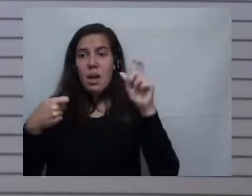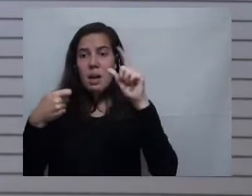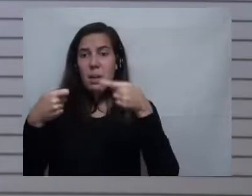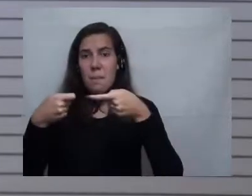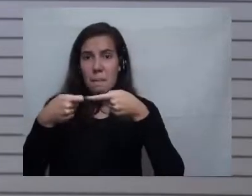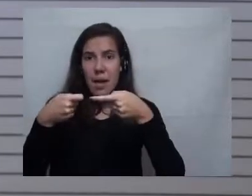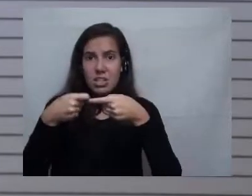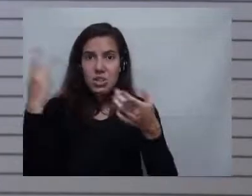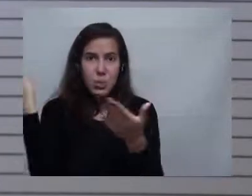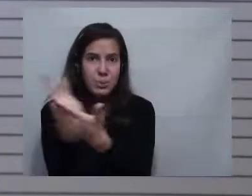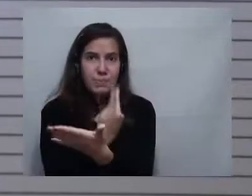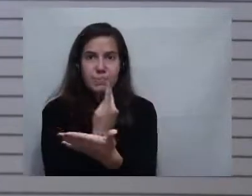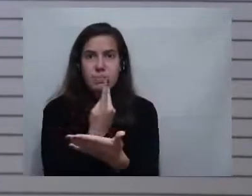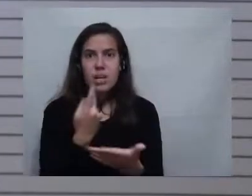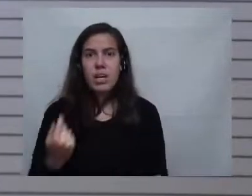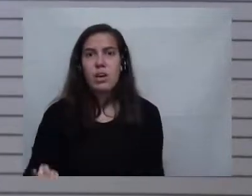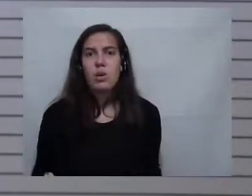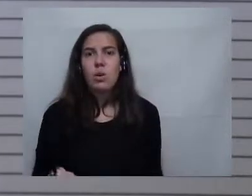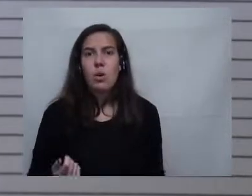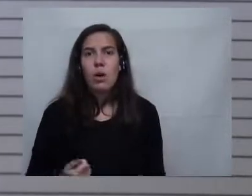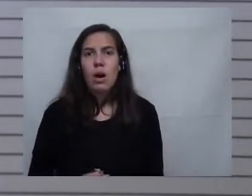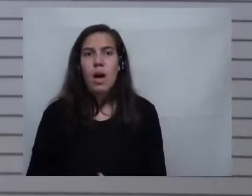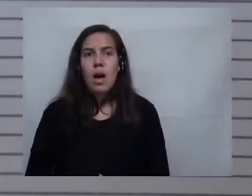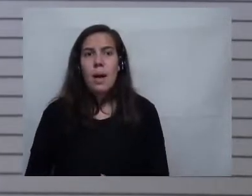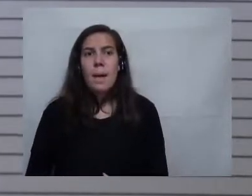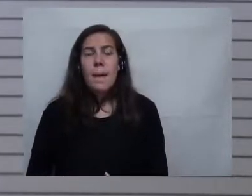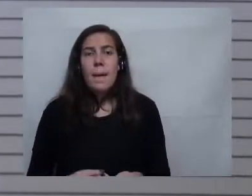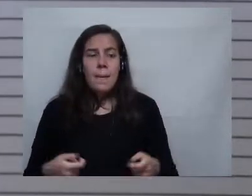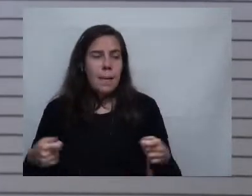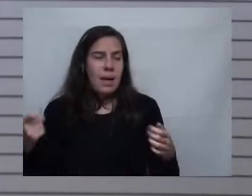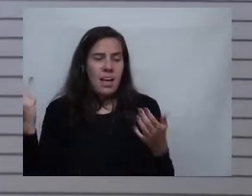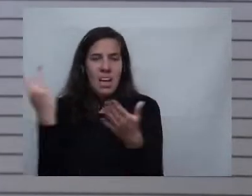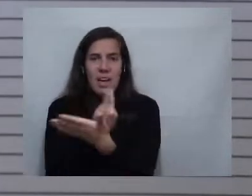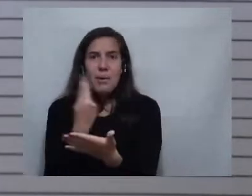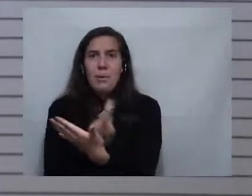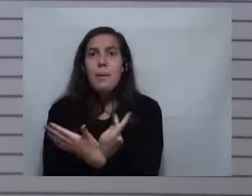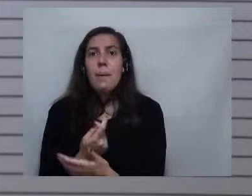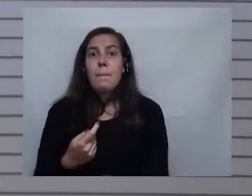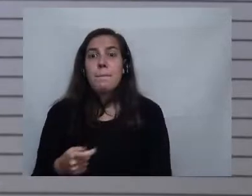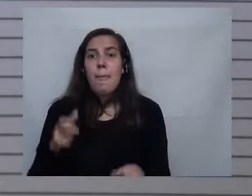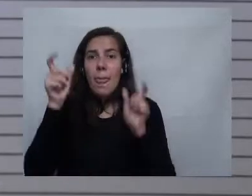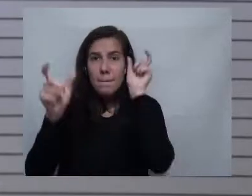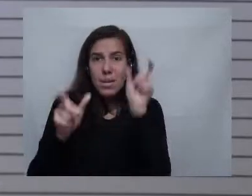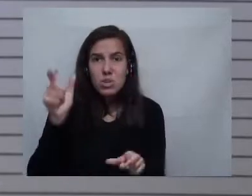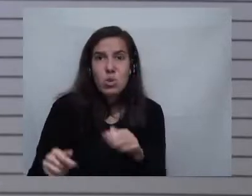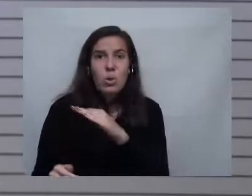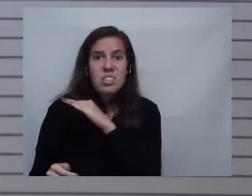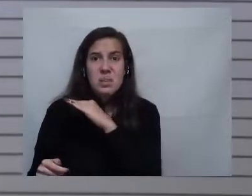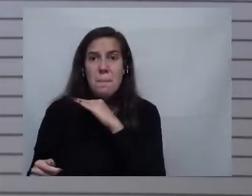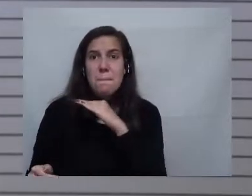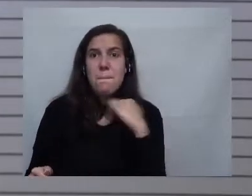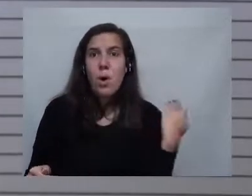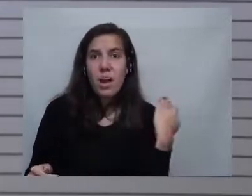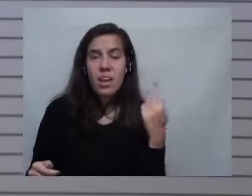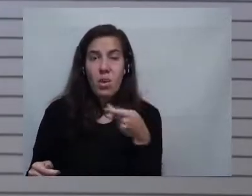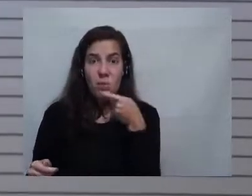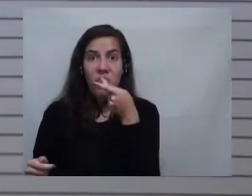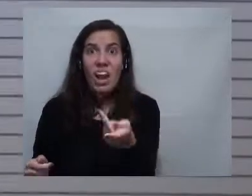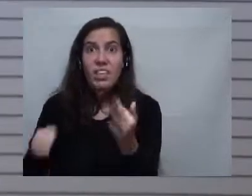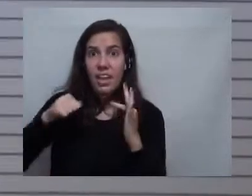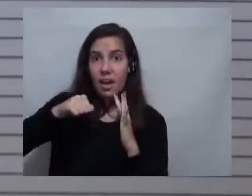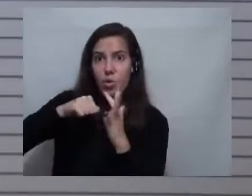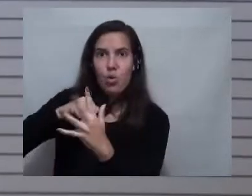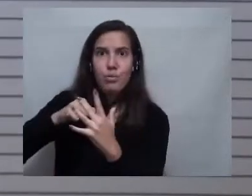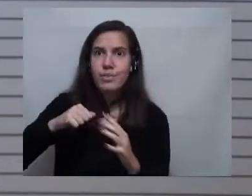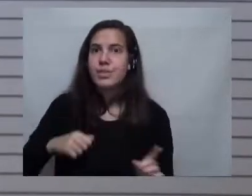é tanta gente senão colocada na conta do convite nem era nada e esses números não são reais